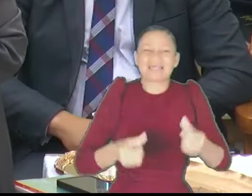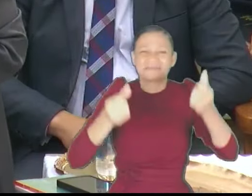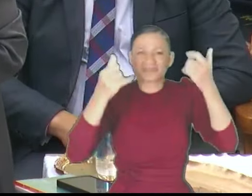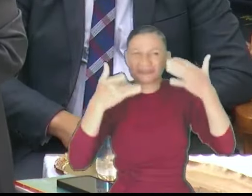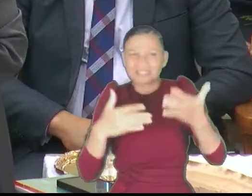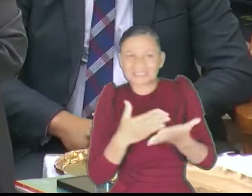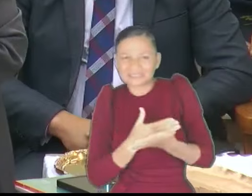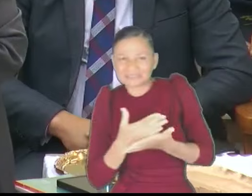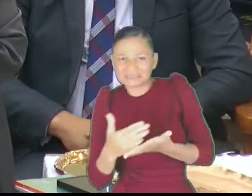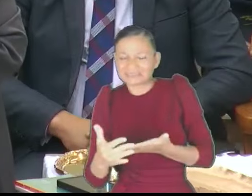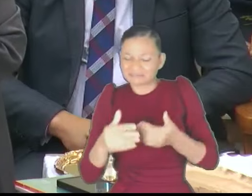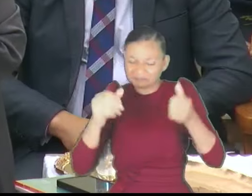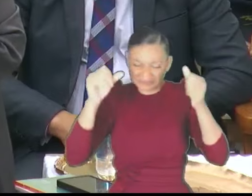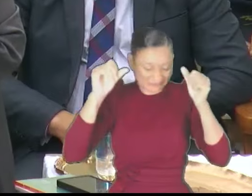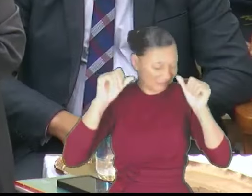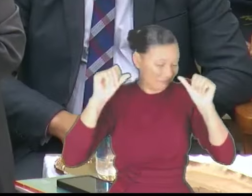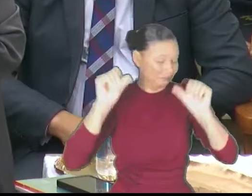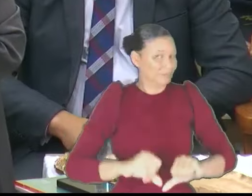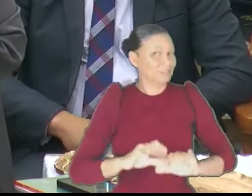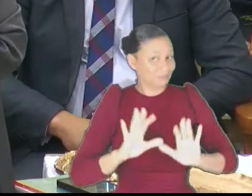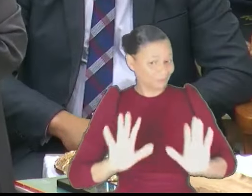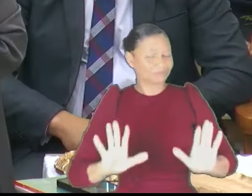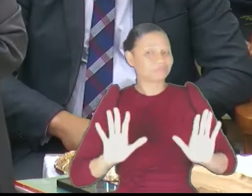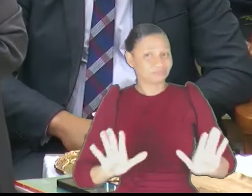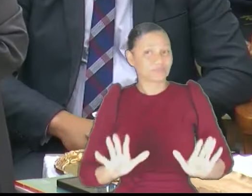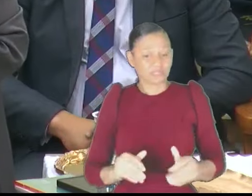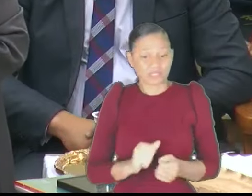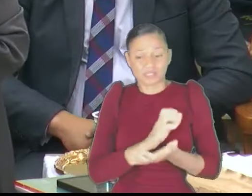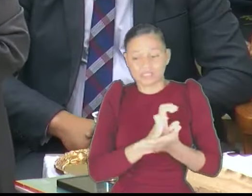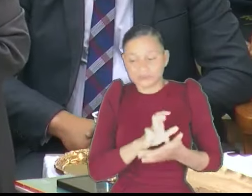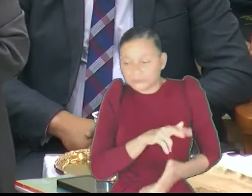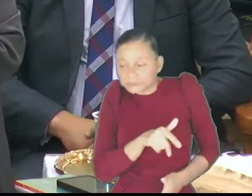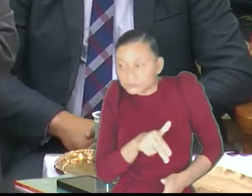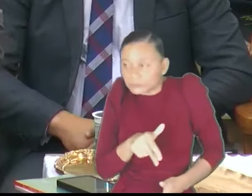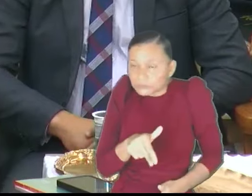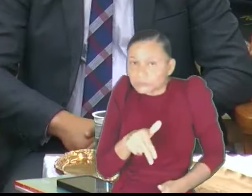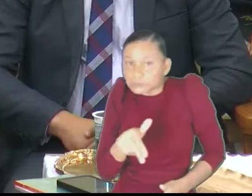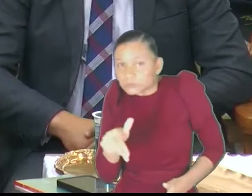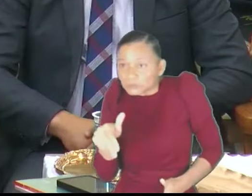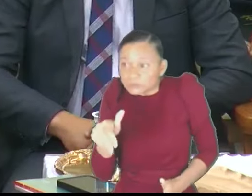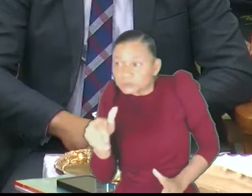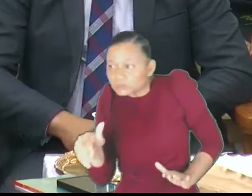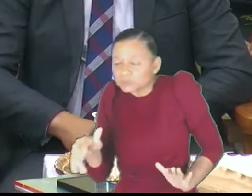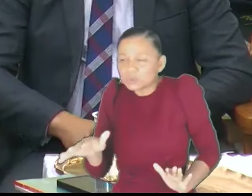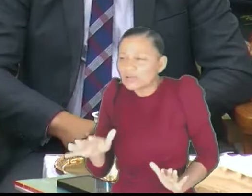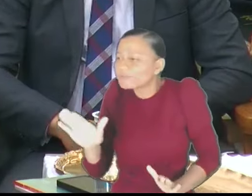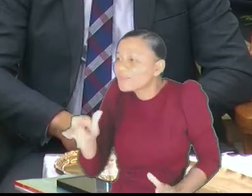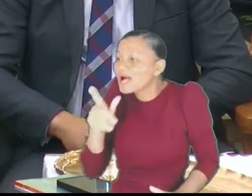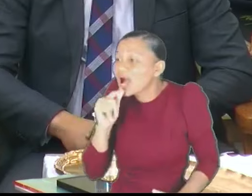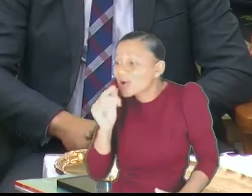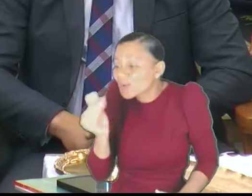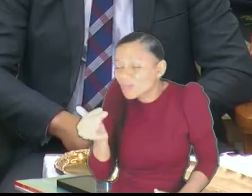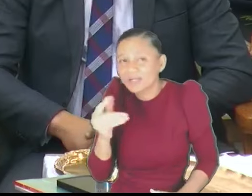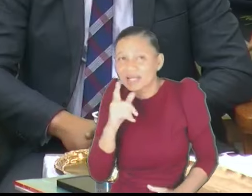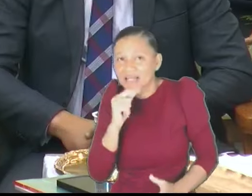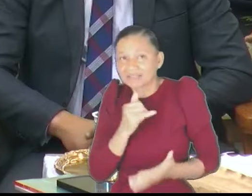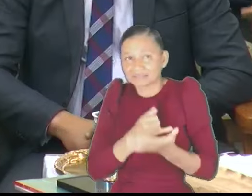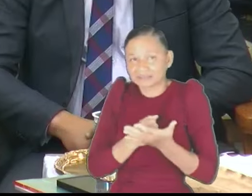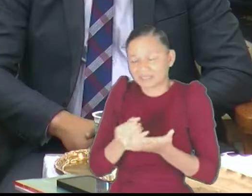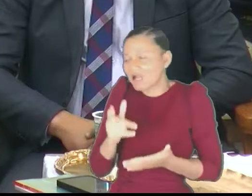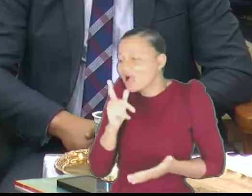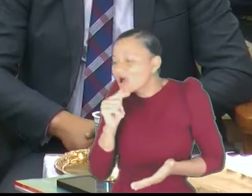senão fica pior o rasgo do que o remendo. Elias chegou devagarzinho. Ele queria pão, mas ele disse: me traz água, para fazer uma introdução na